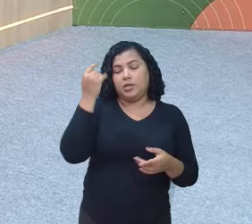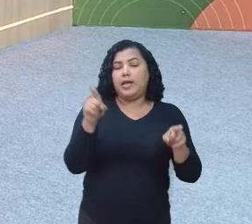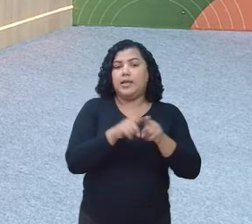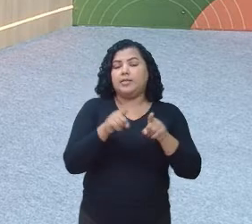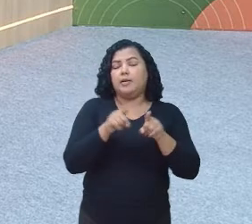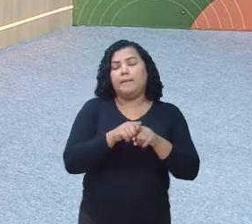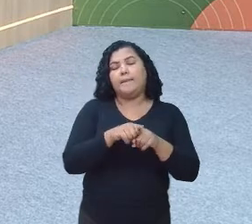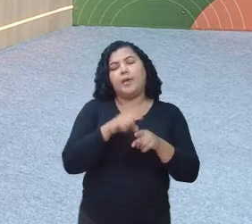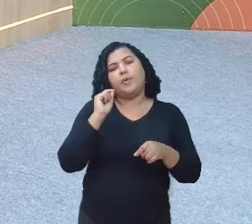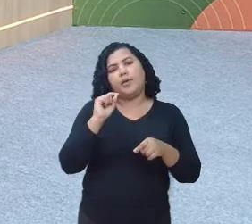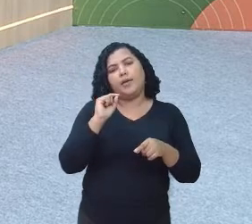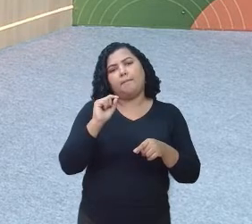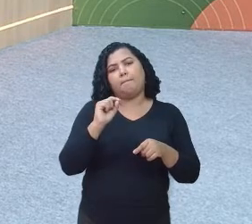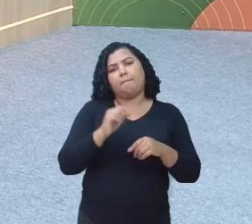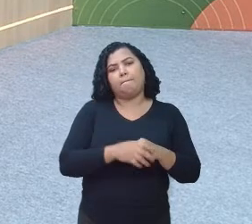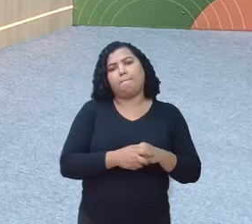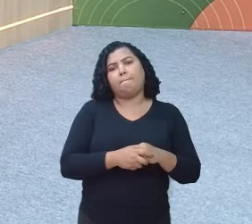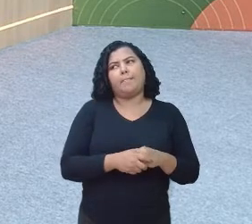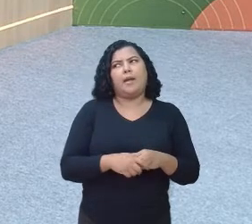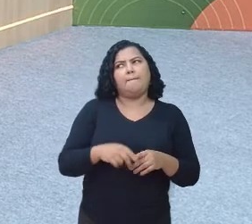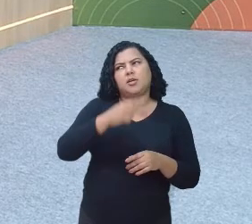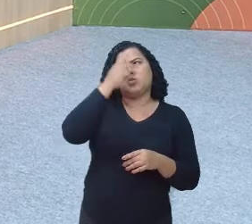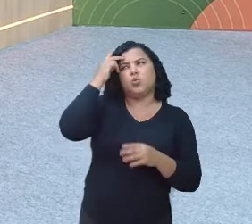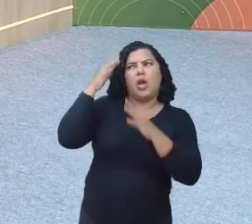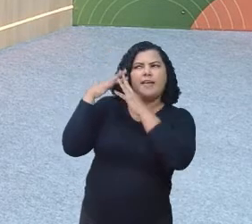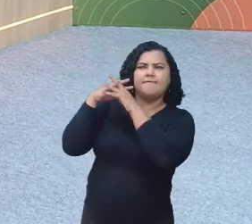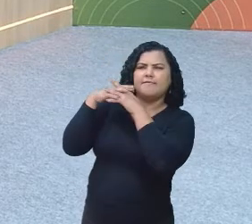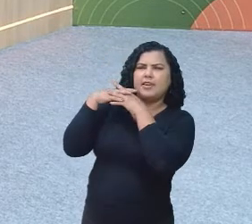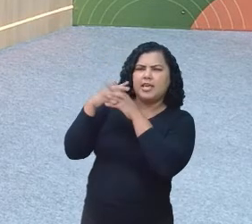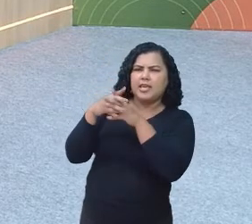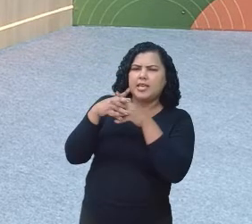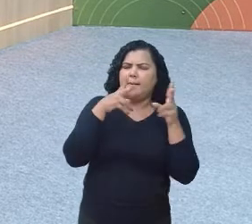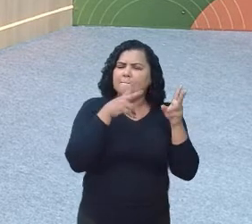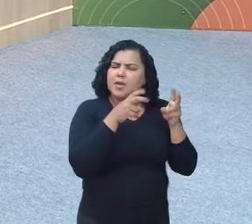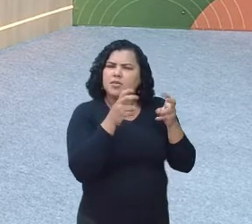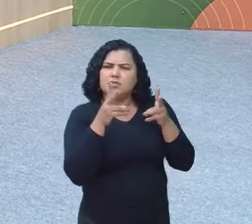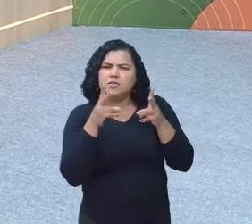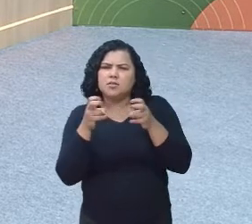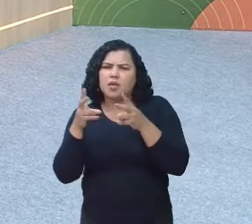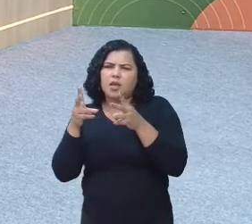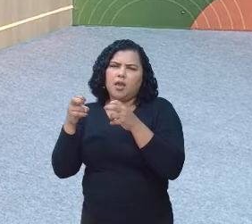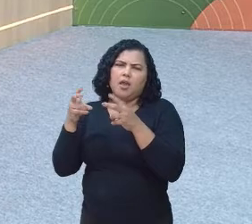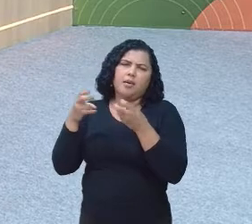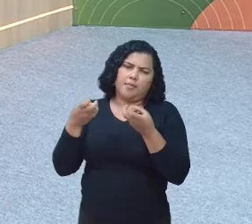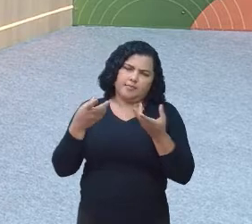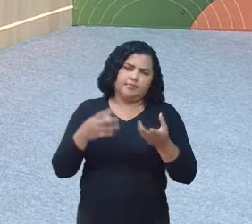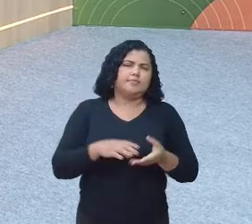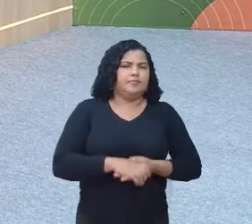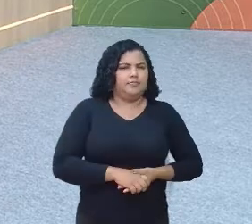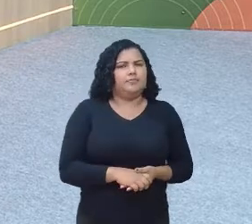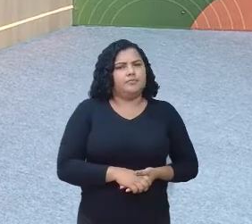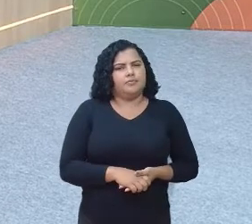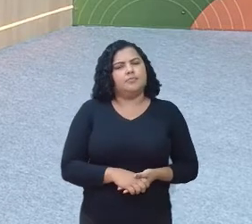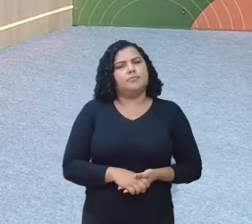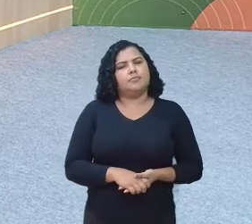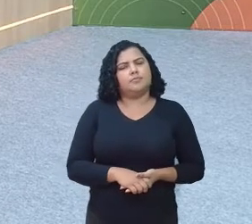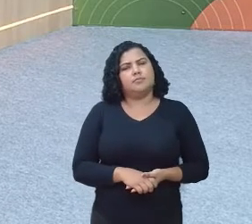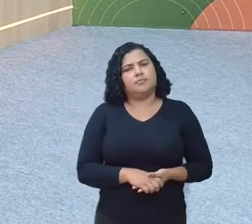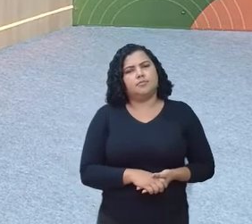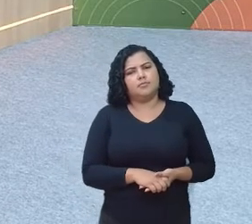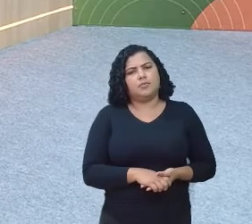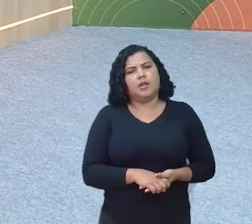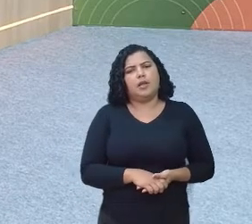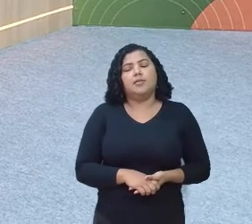verbos no imperativo, né? Para que você reflita, observe como esse ponto é importante. Então, os verbos no imperativo